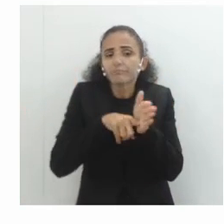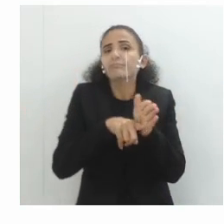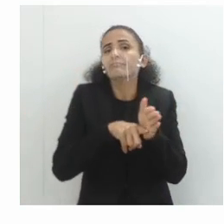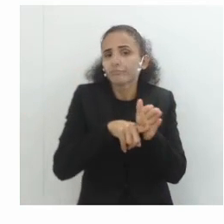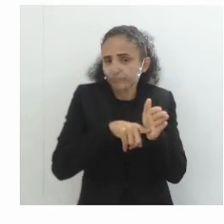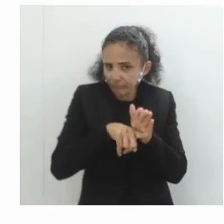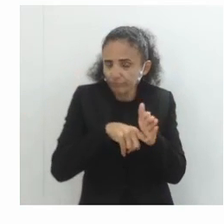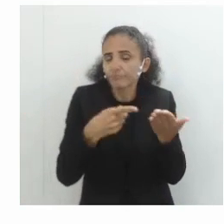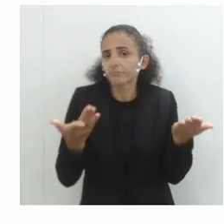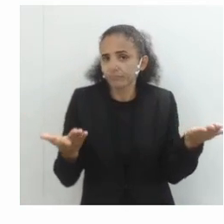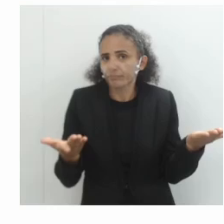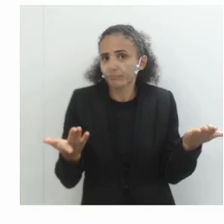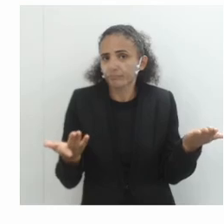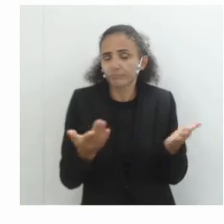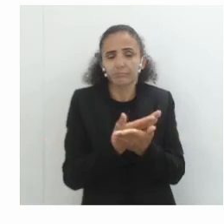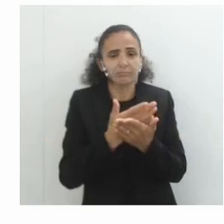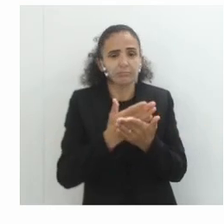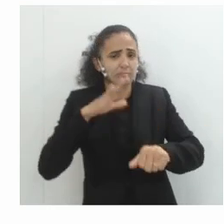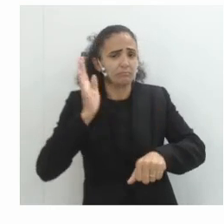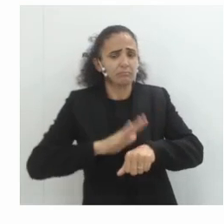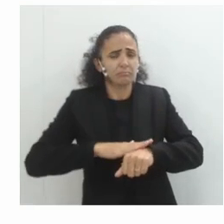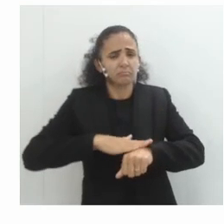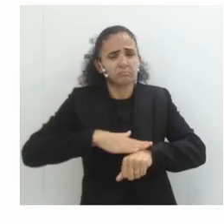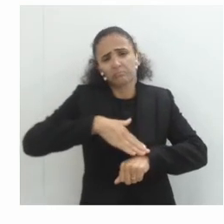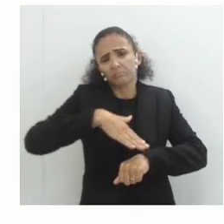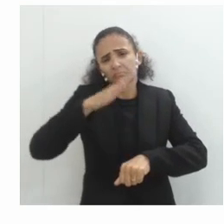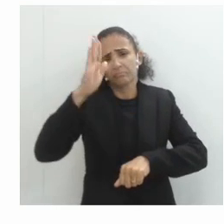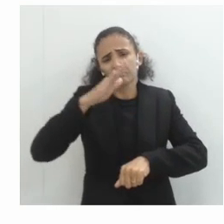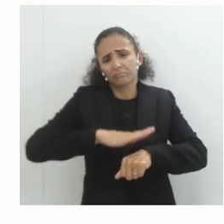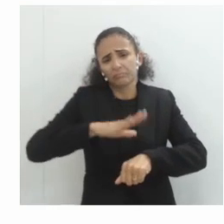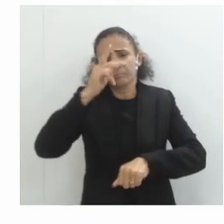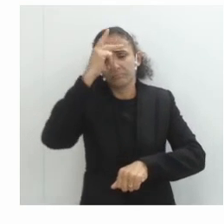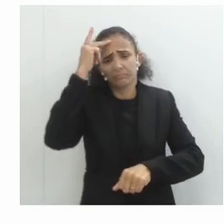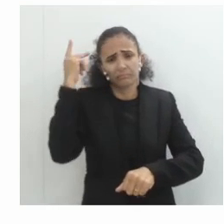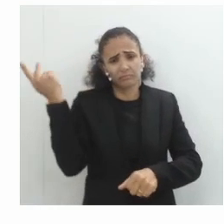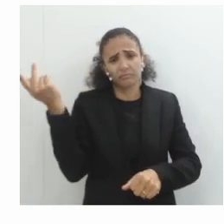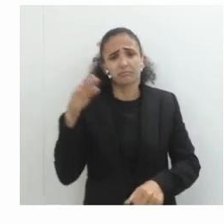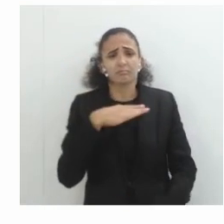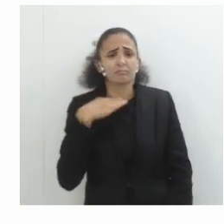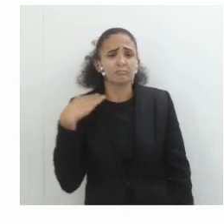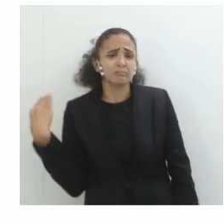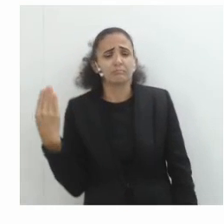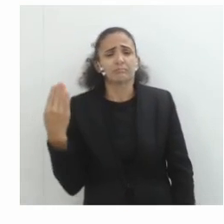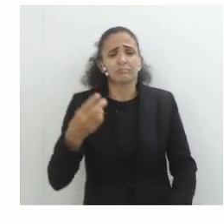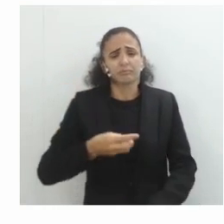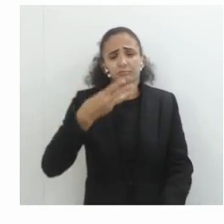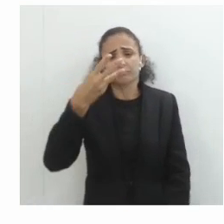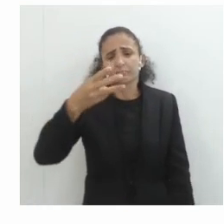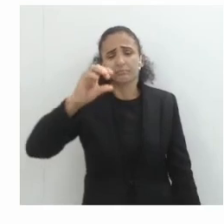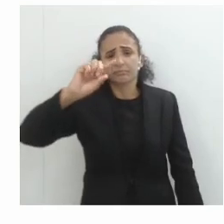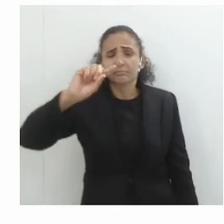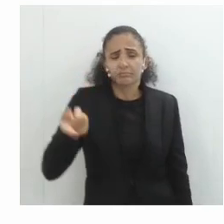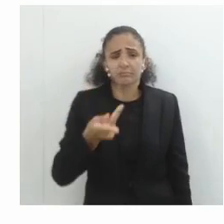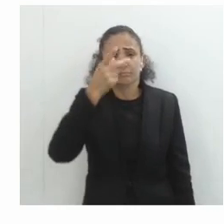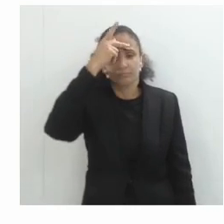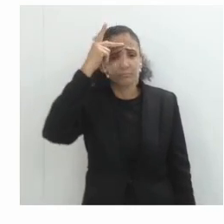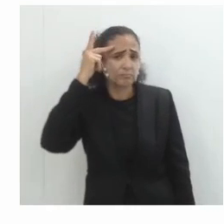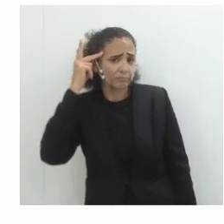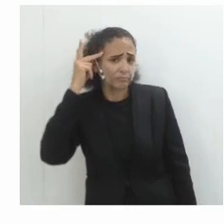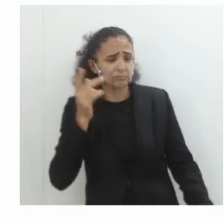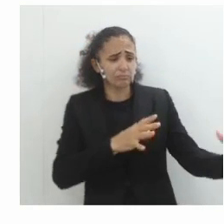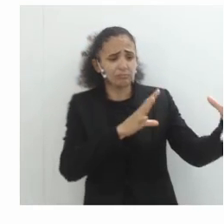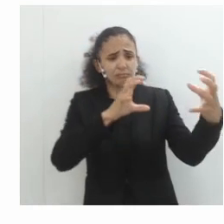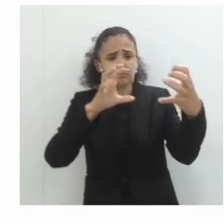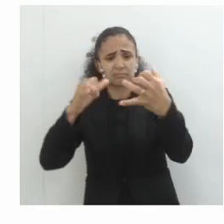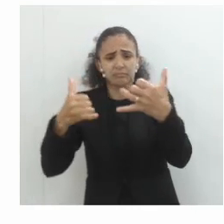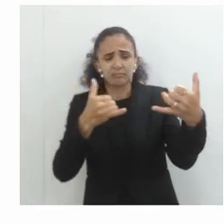acredita que mais de morrem em torno de 30 mil pessoas nesses